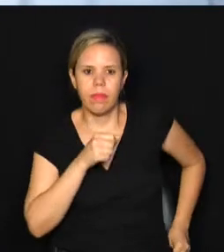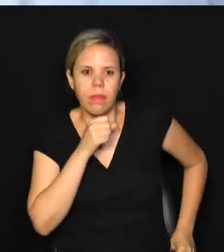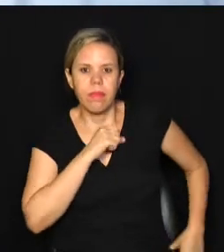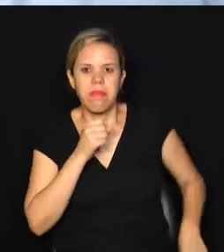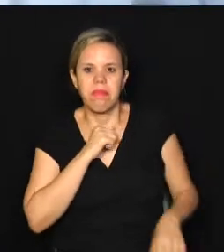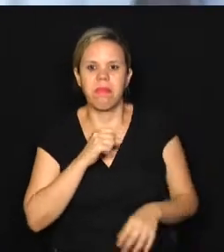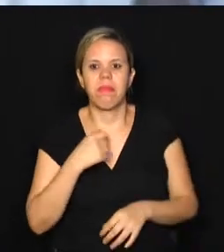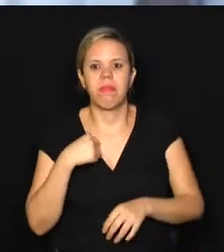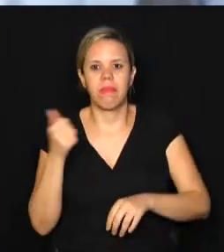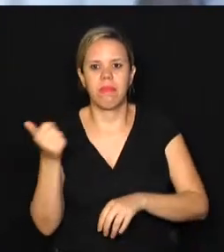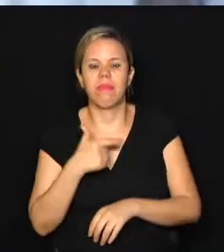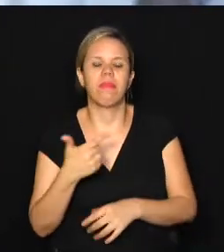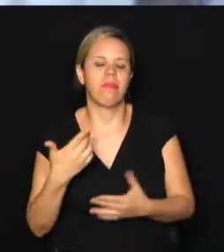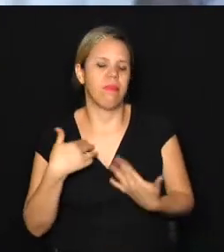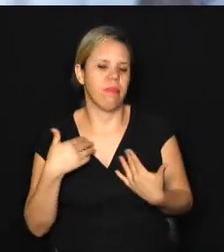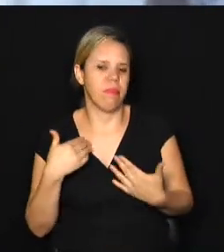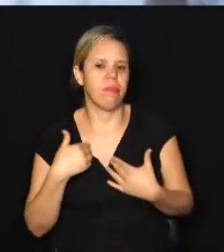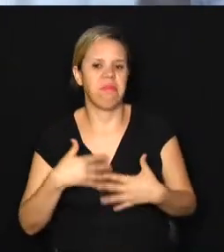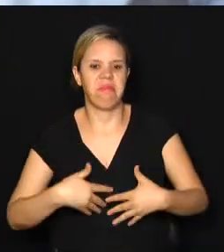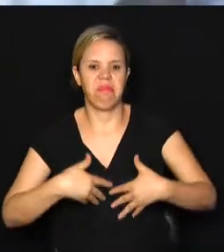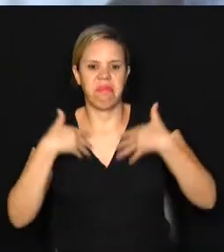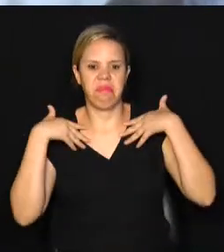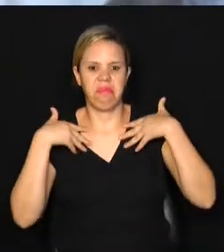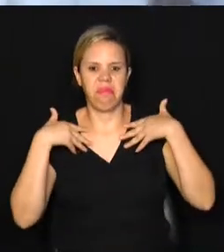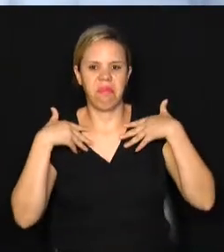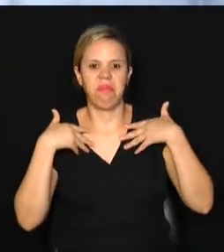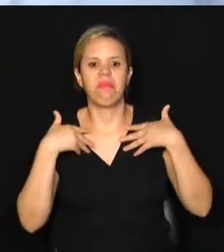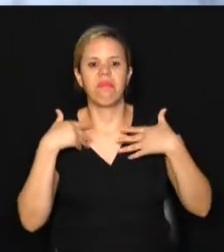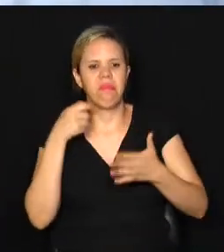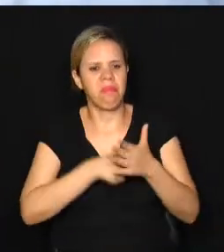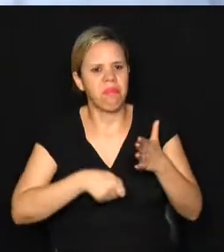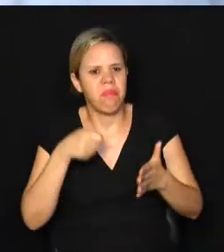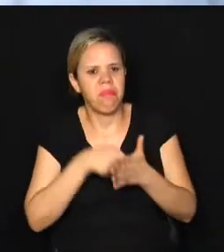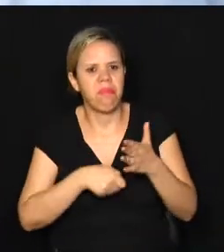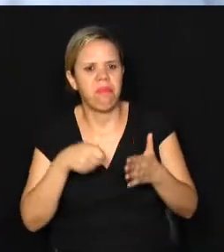Eu tenho muito orgulho de estar dirigindo essa entidade, uma entidade de luta.